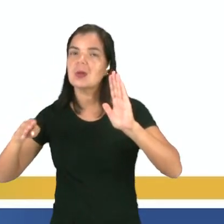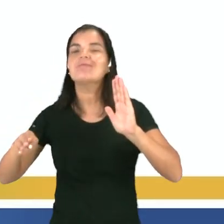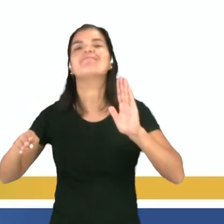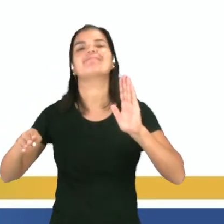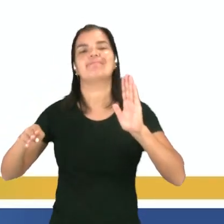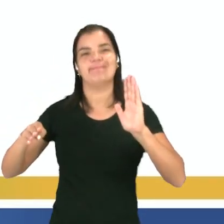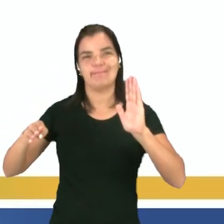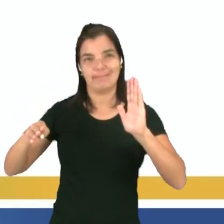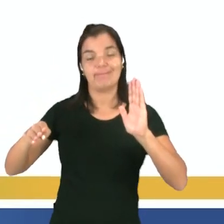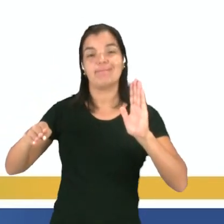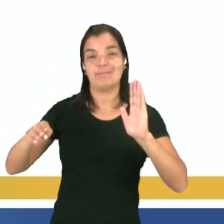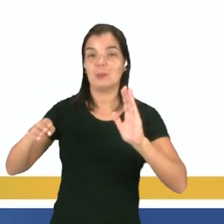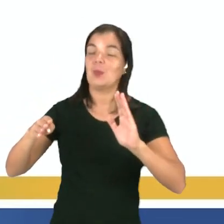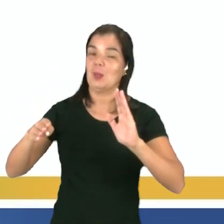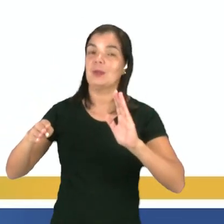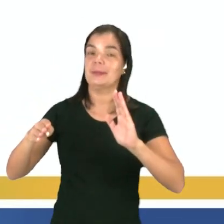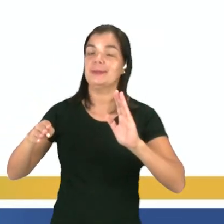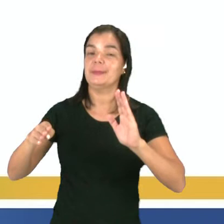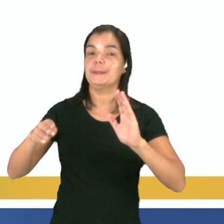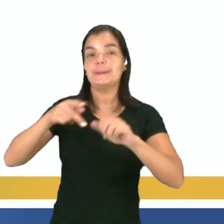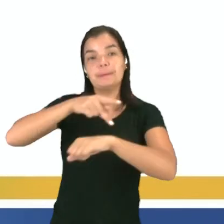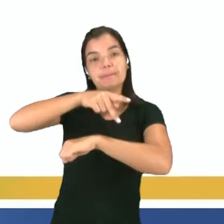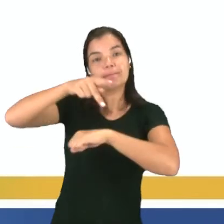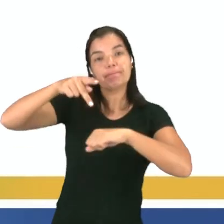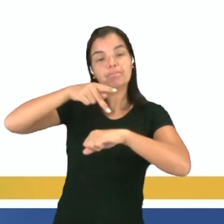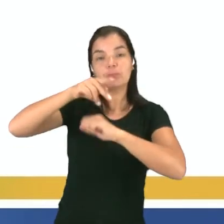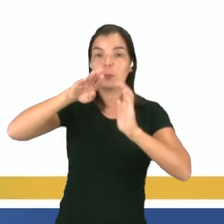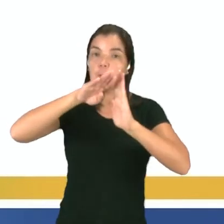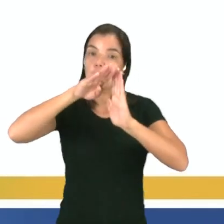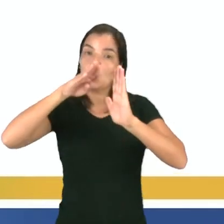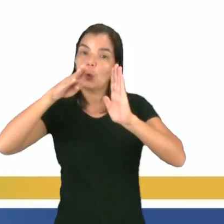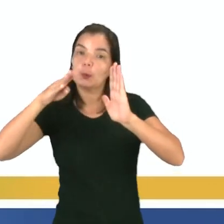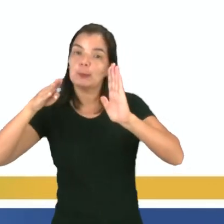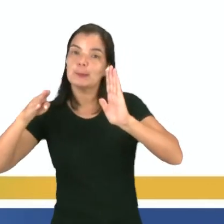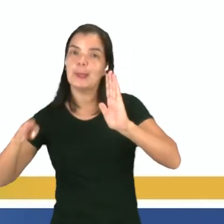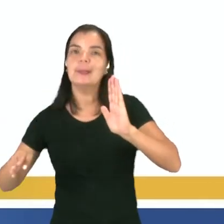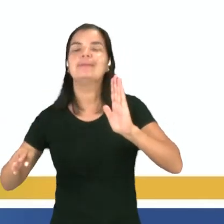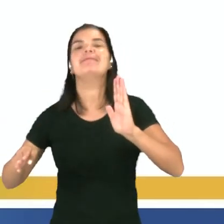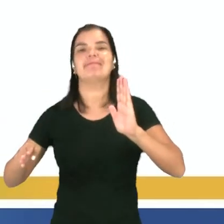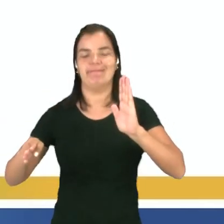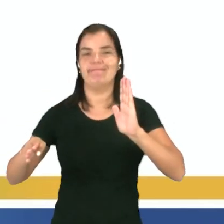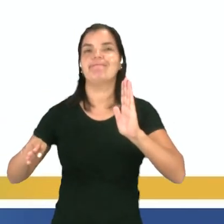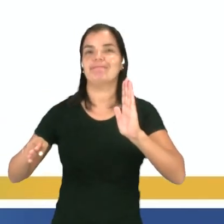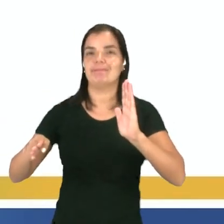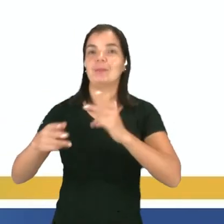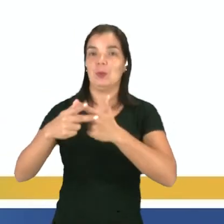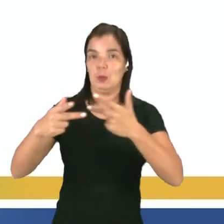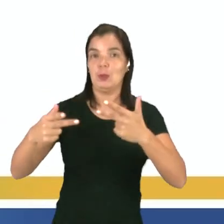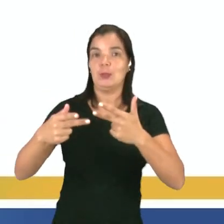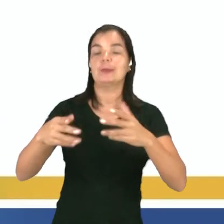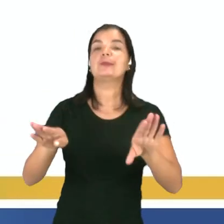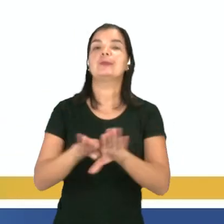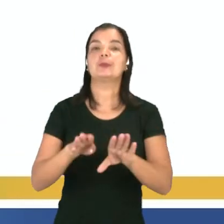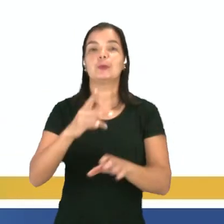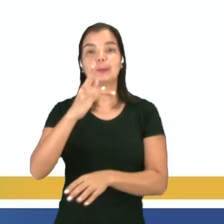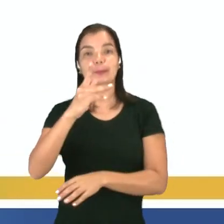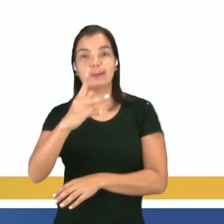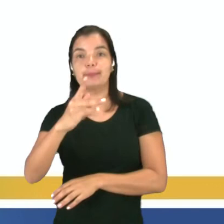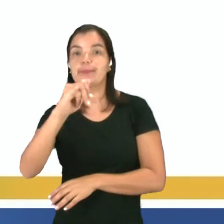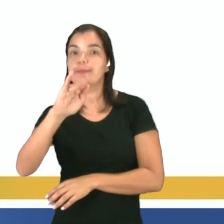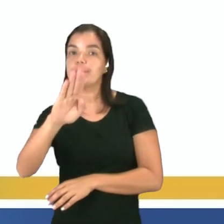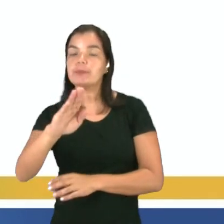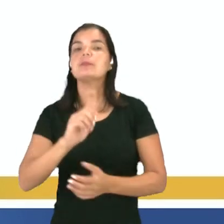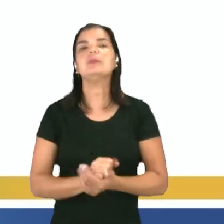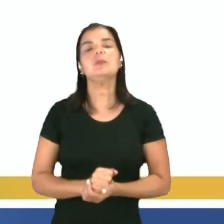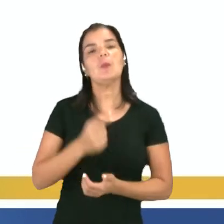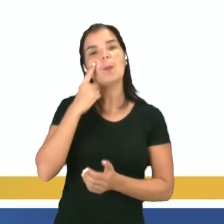que a epidemia ataca esses países, decai totalmente o produto interno bruto dessas nações. E